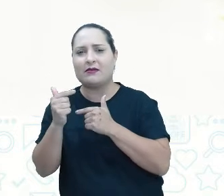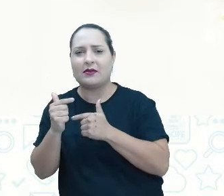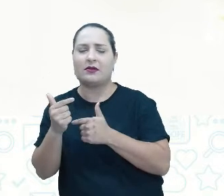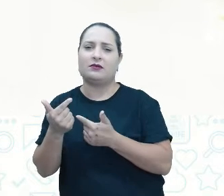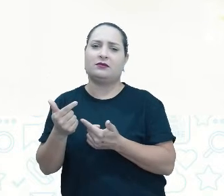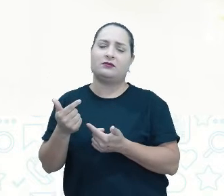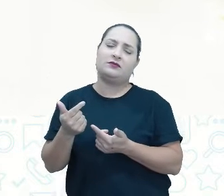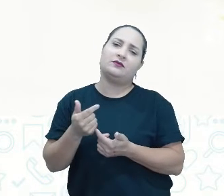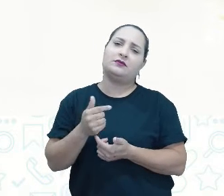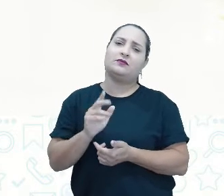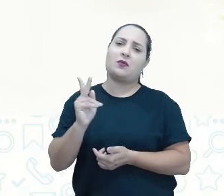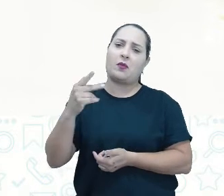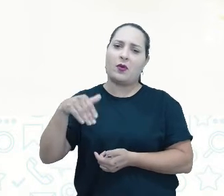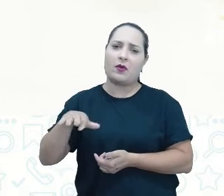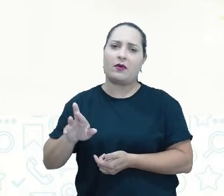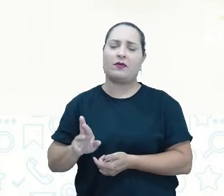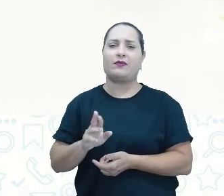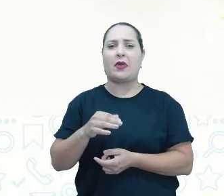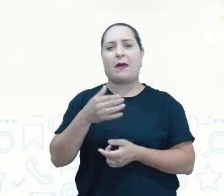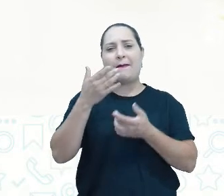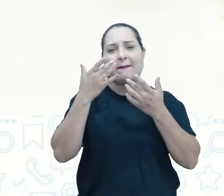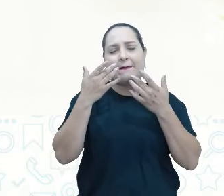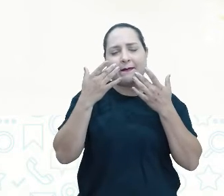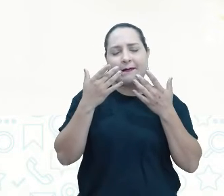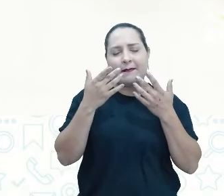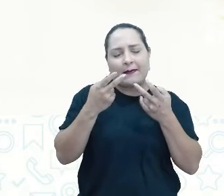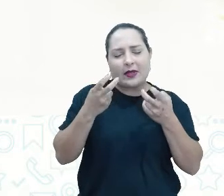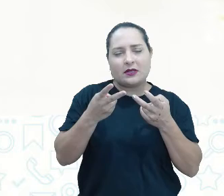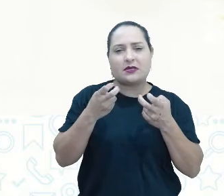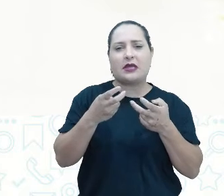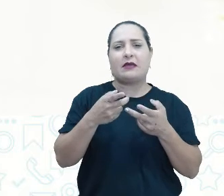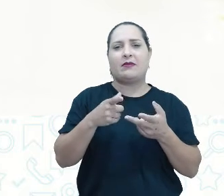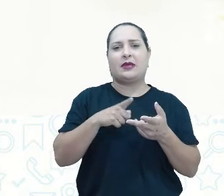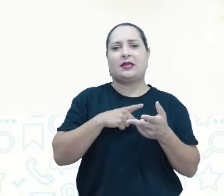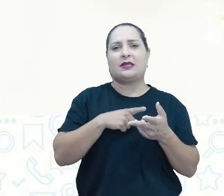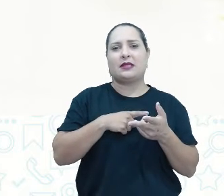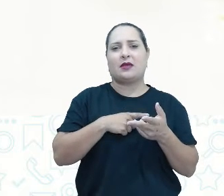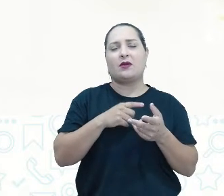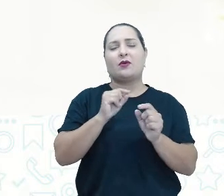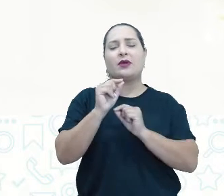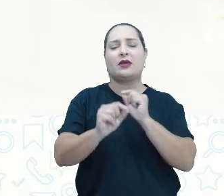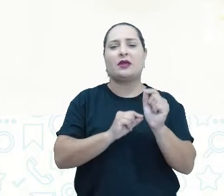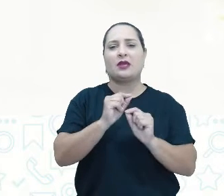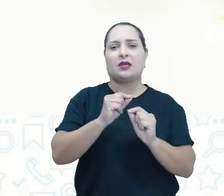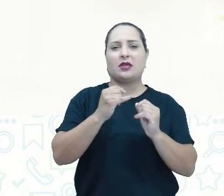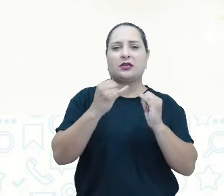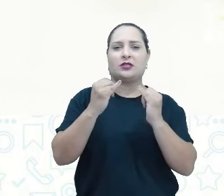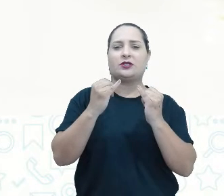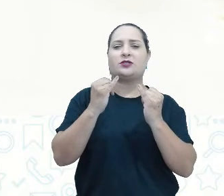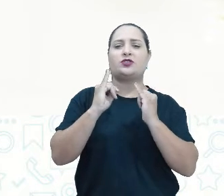como intuito chamar a atenção. Então, eles são apelativos, eles são sedutores, né?